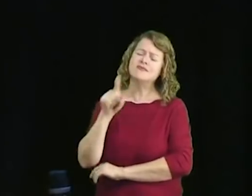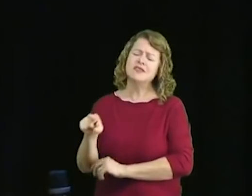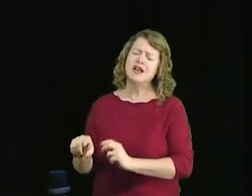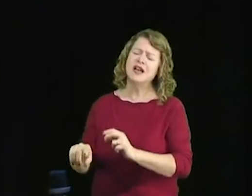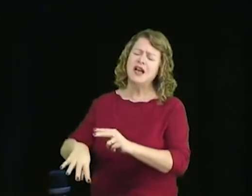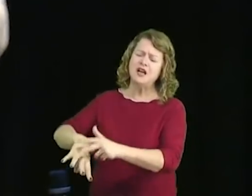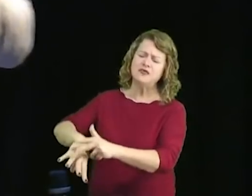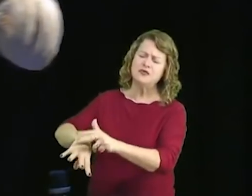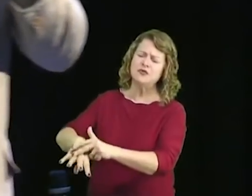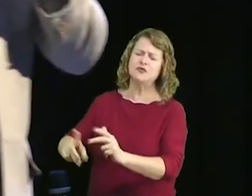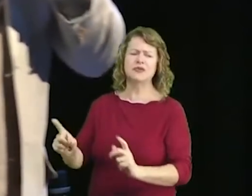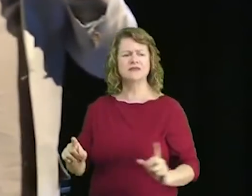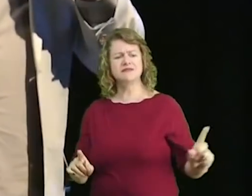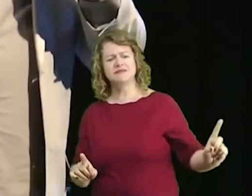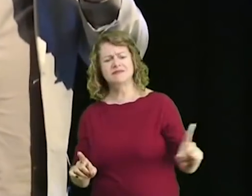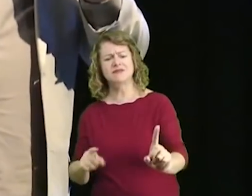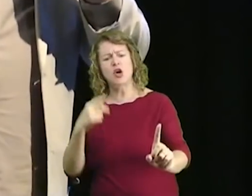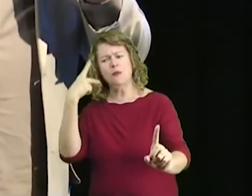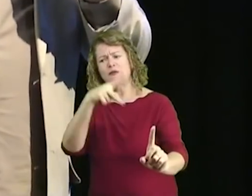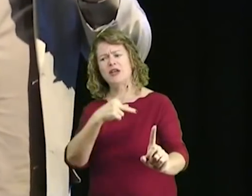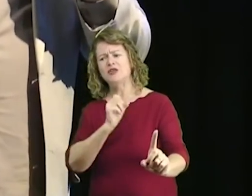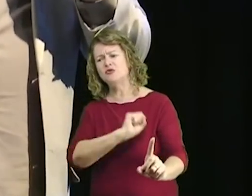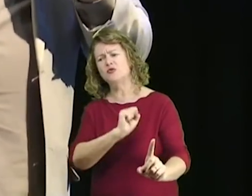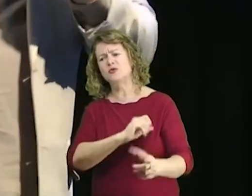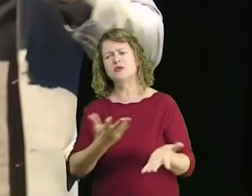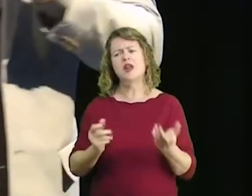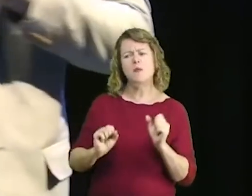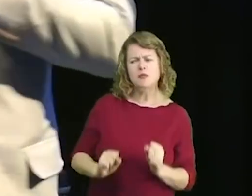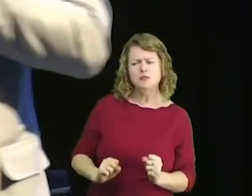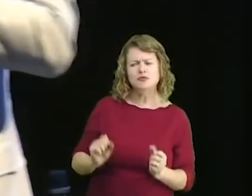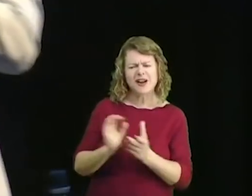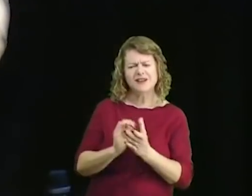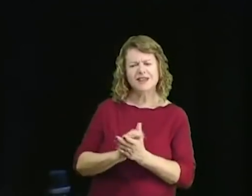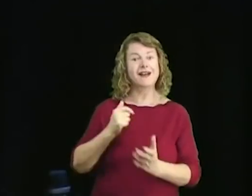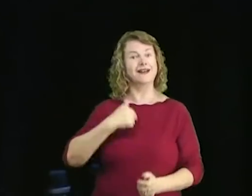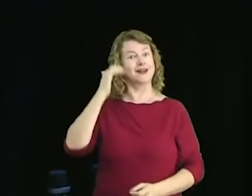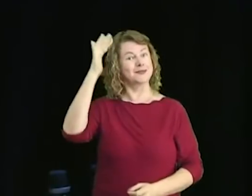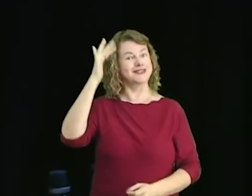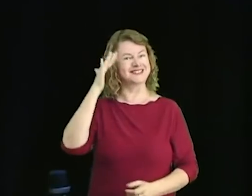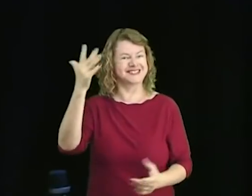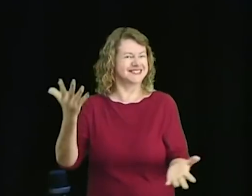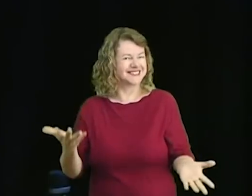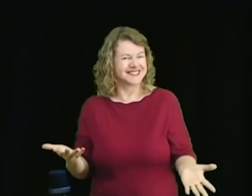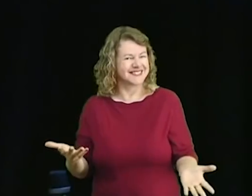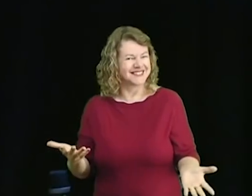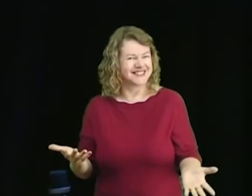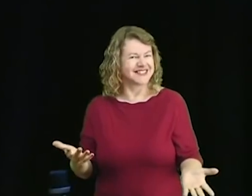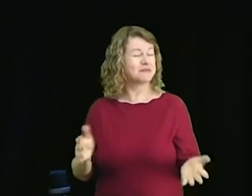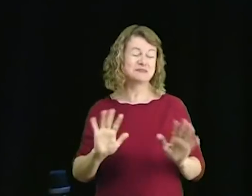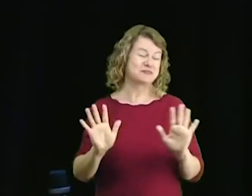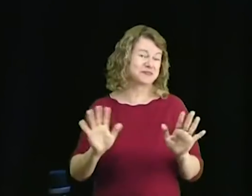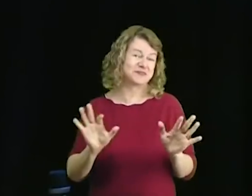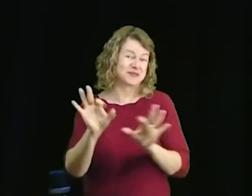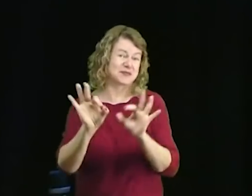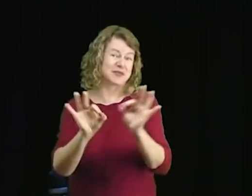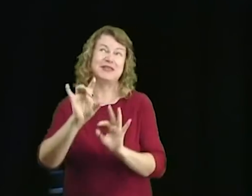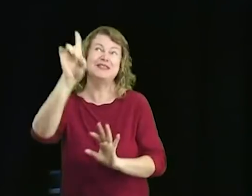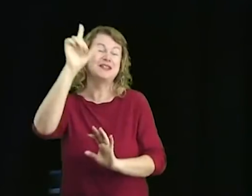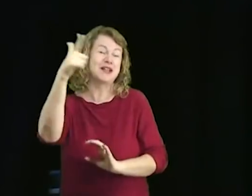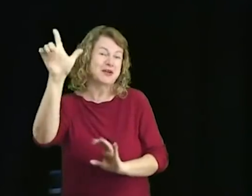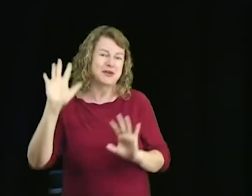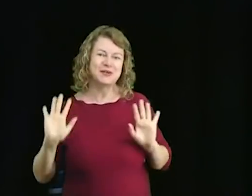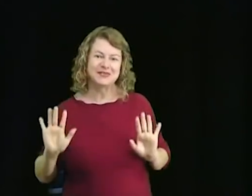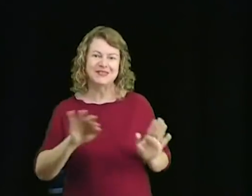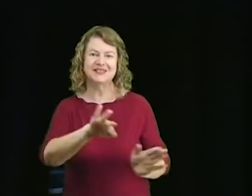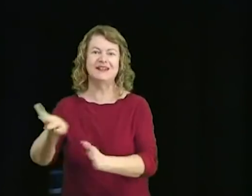mas não era o propósito do Senhor para eles. Quando a gente fala de viúva, tem a viúva de Marcos 7, é a viúva de Naim. A cidade de